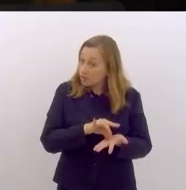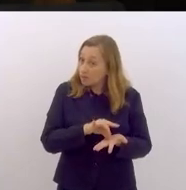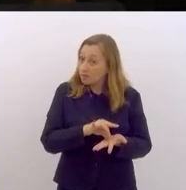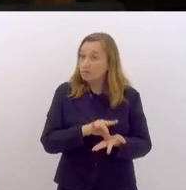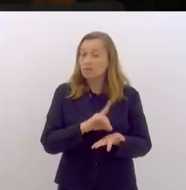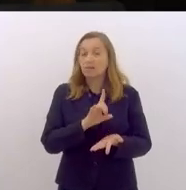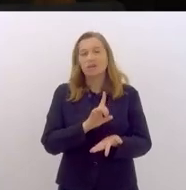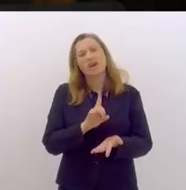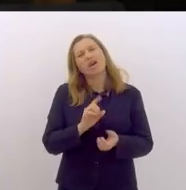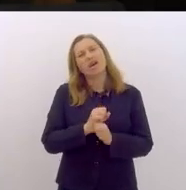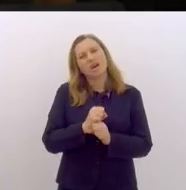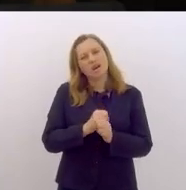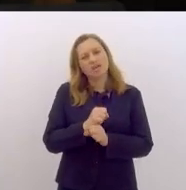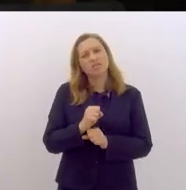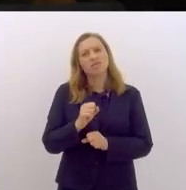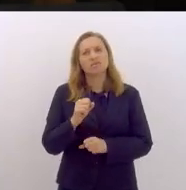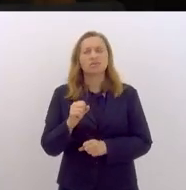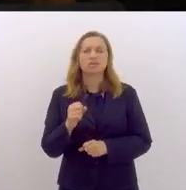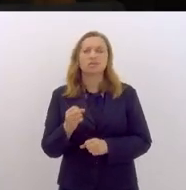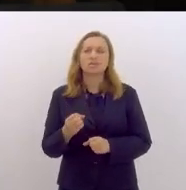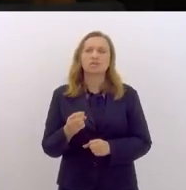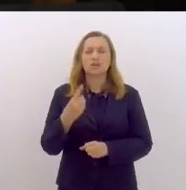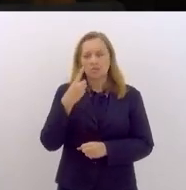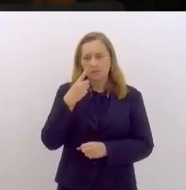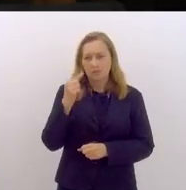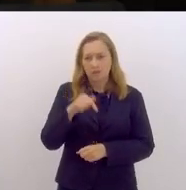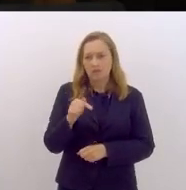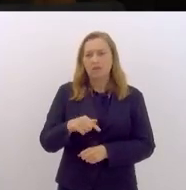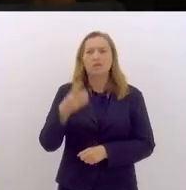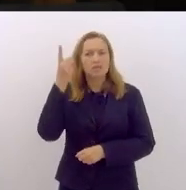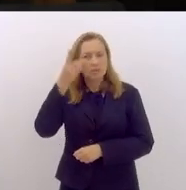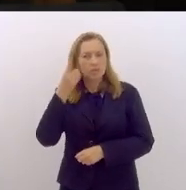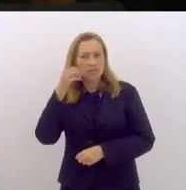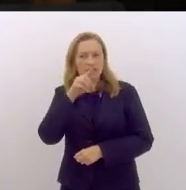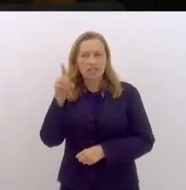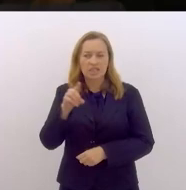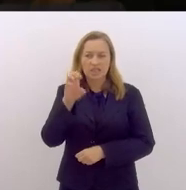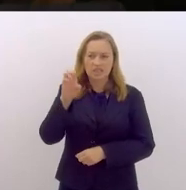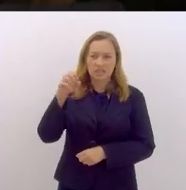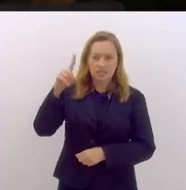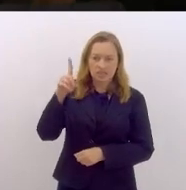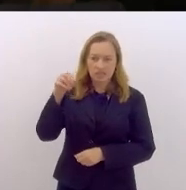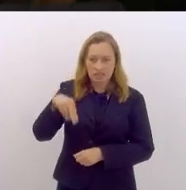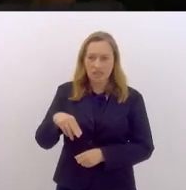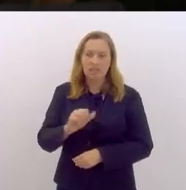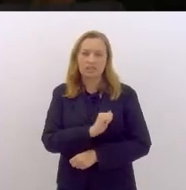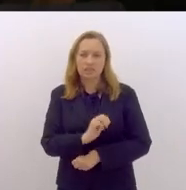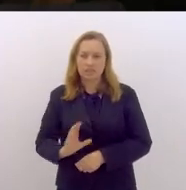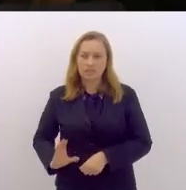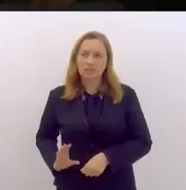não muito tempo nós promovemos aqui, eu, a deputada Zeidan, o deputado André Siciliano,